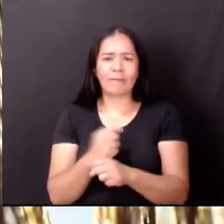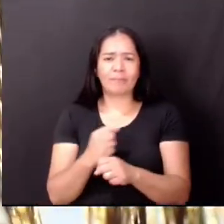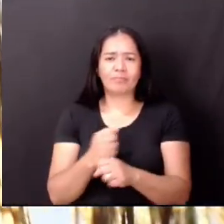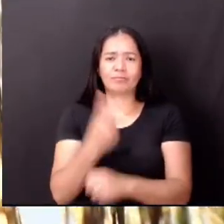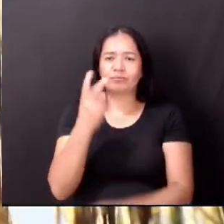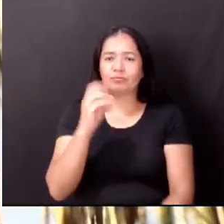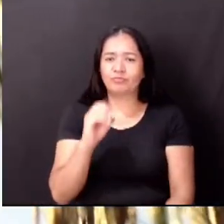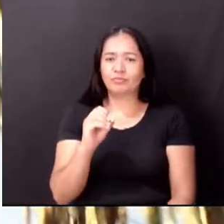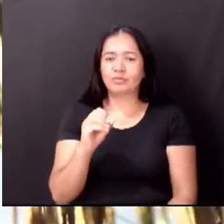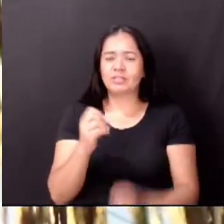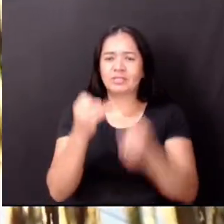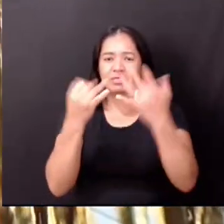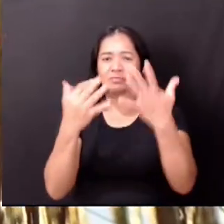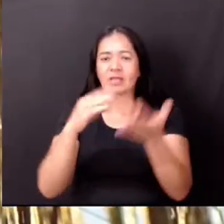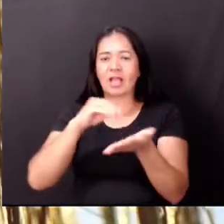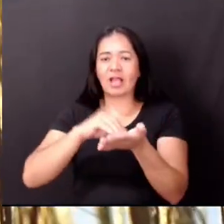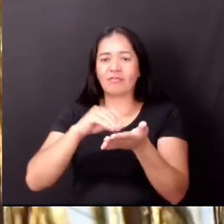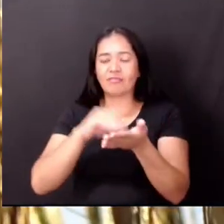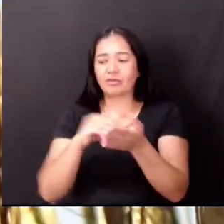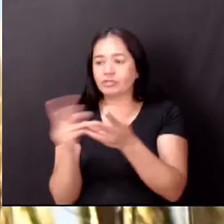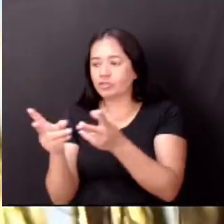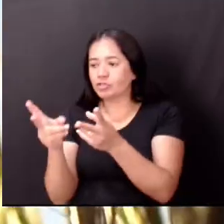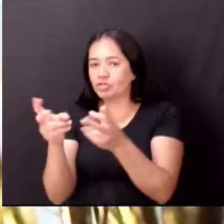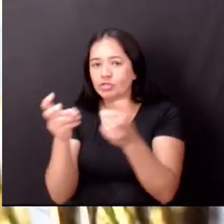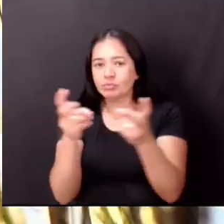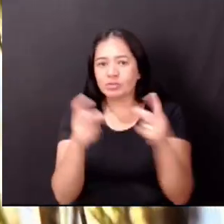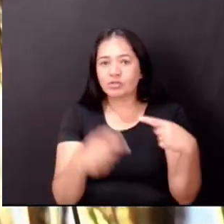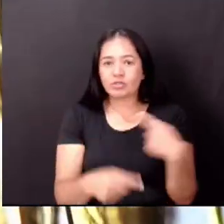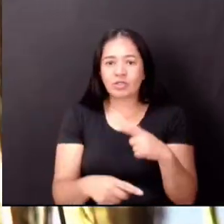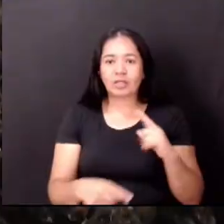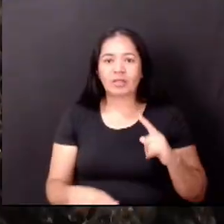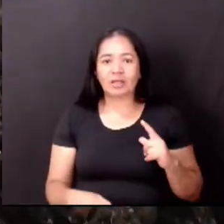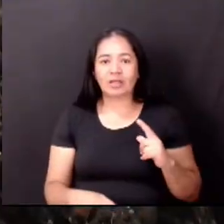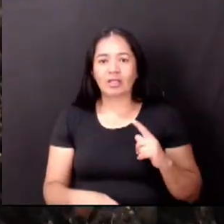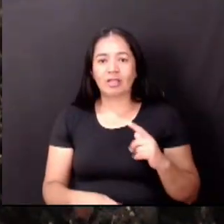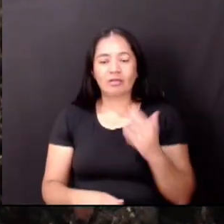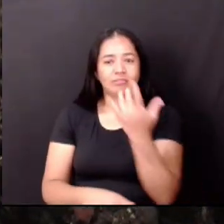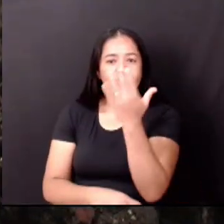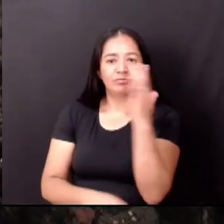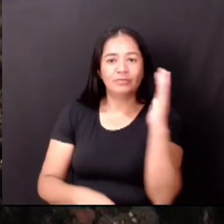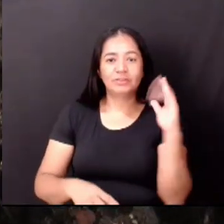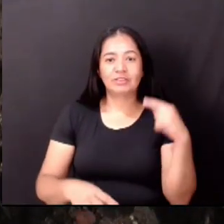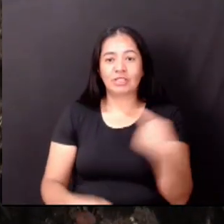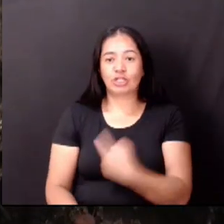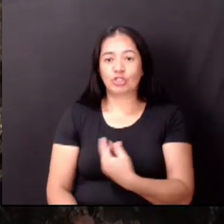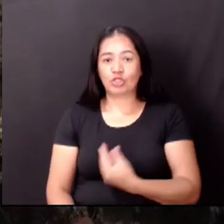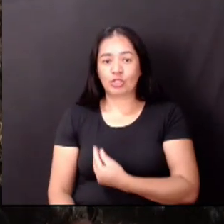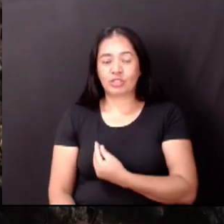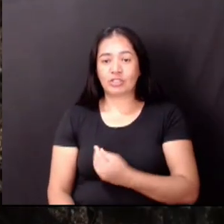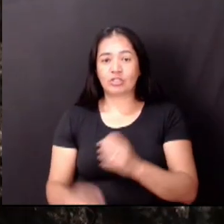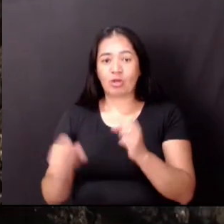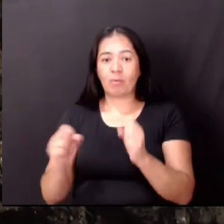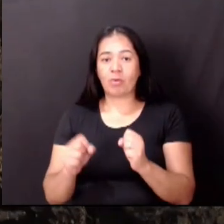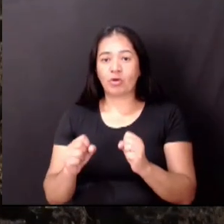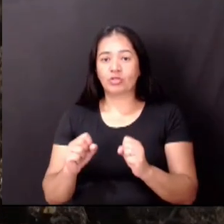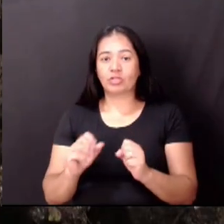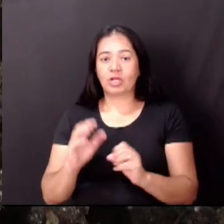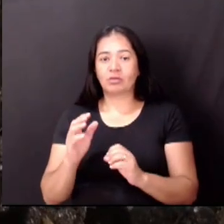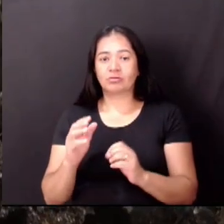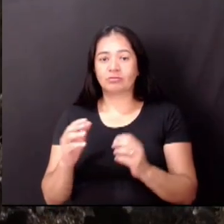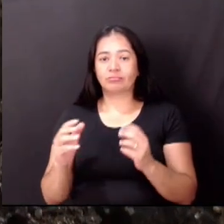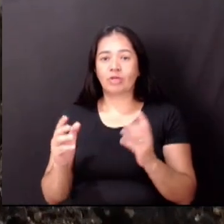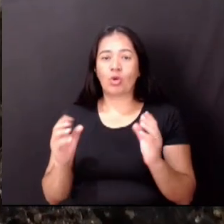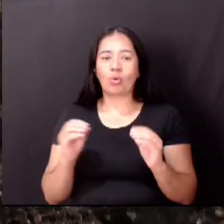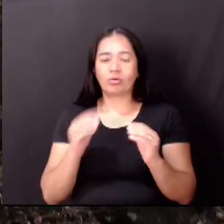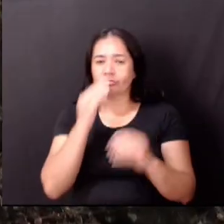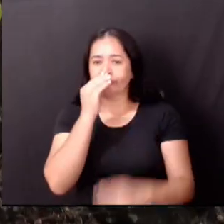falta de percepção que temos das plantas em nosso cotidiano. Isso pode nos levar a negligenciá-las, ignorar o